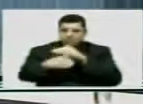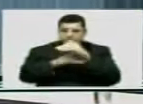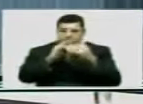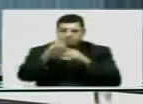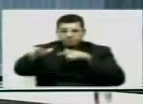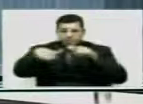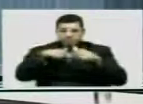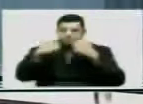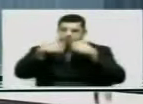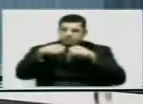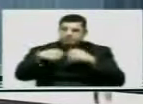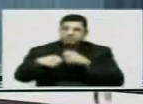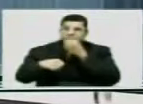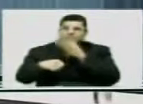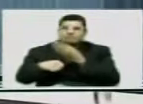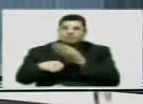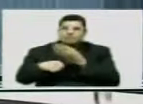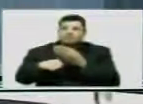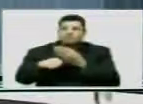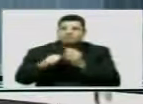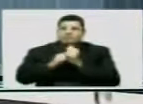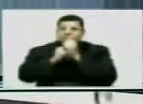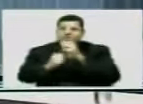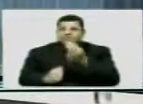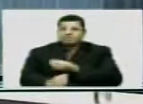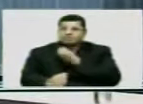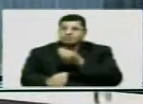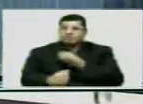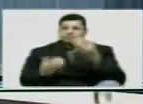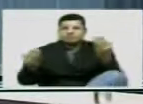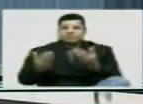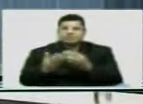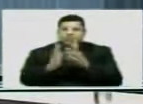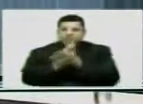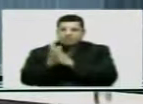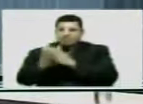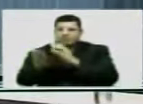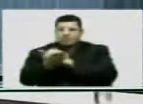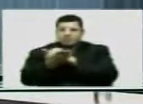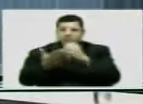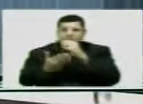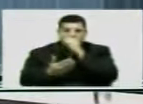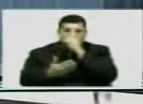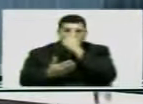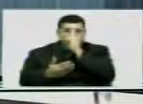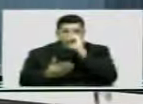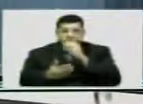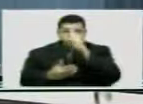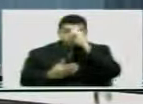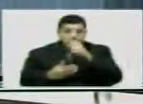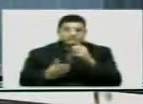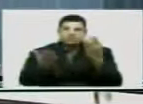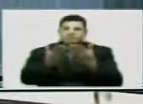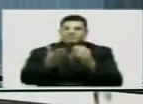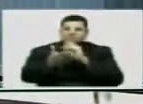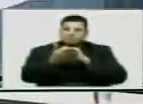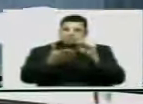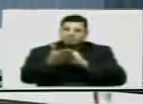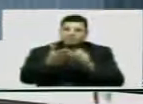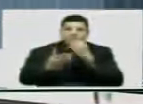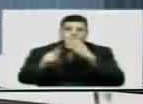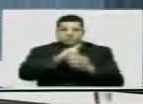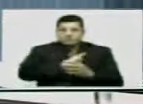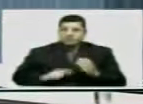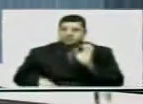as desapropriações necessárias. E assim seguiu a vida até a desistência oficial de honrar o que assinou.